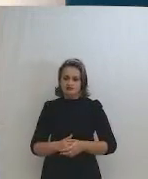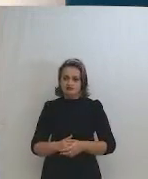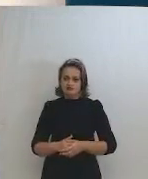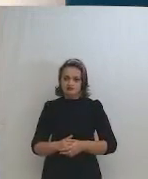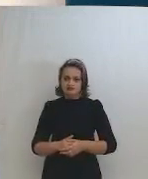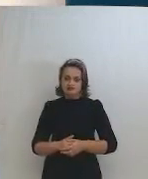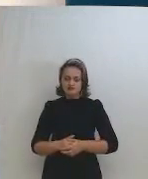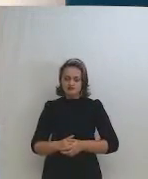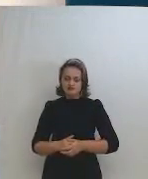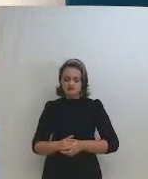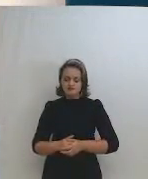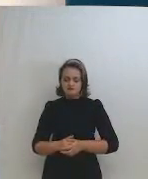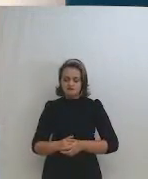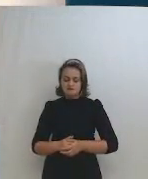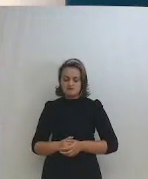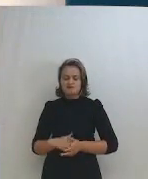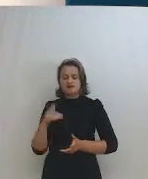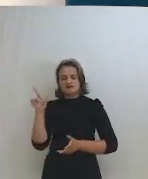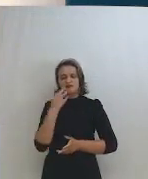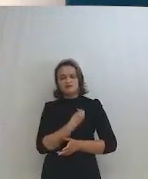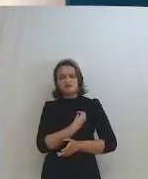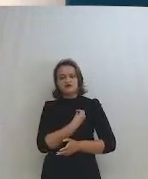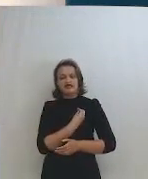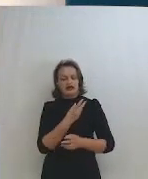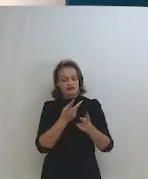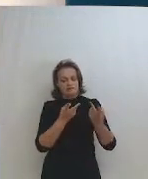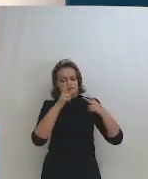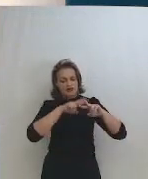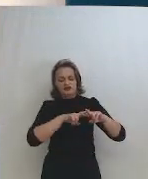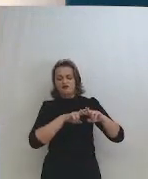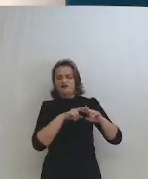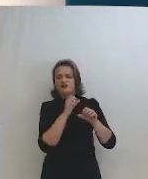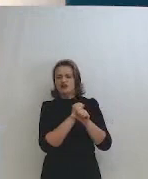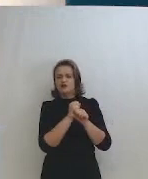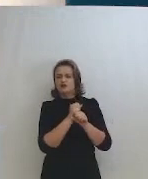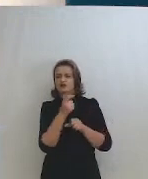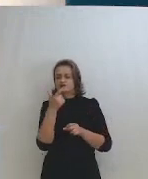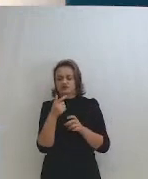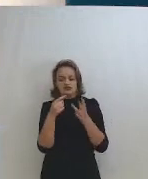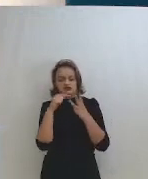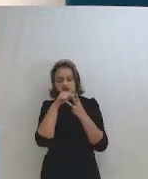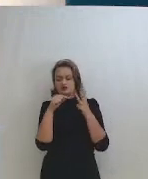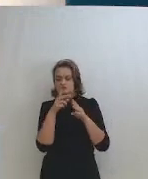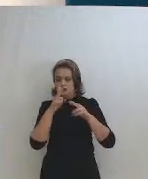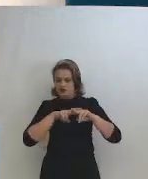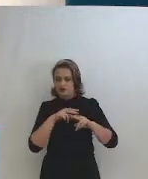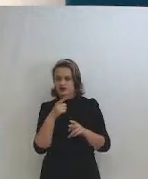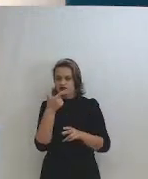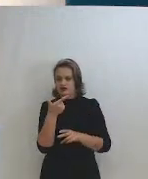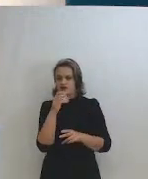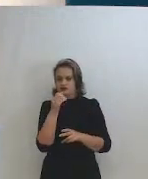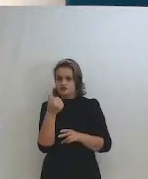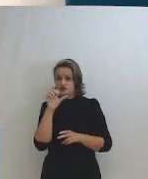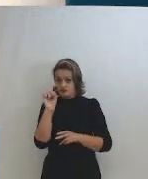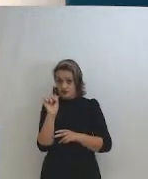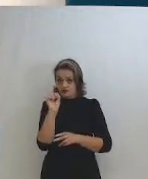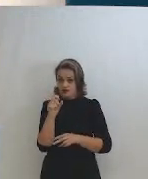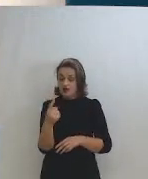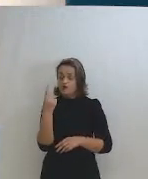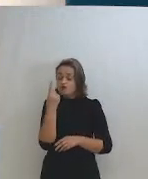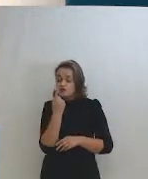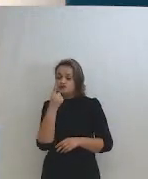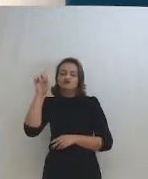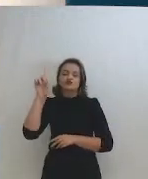Eles estão presos desde 2018, e a última manifestação foi exatamente